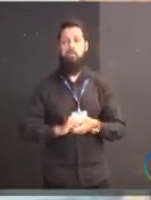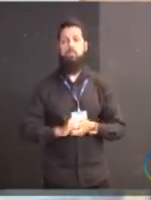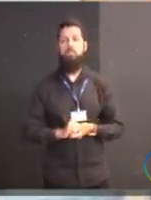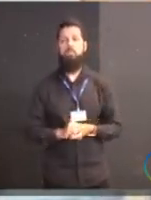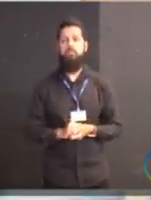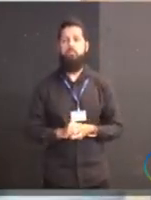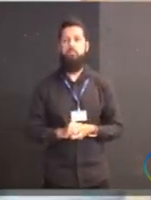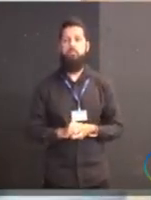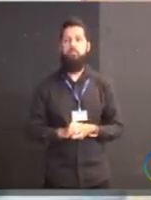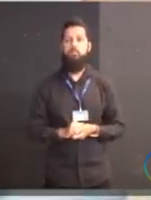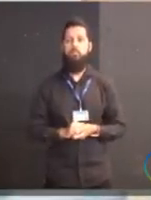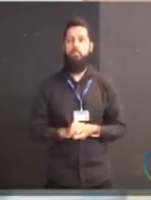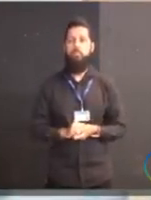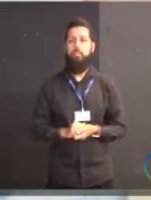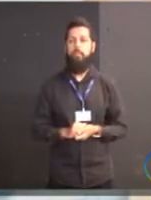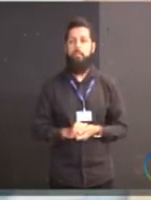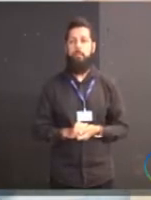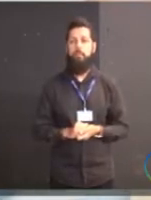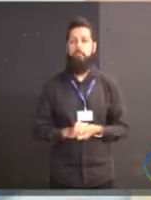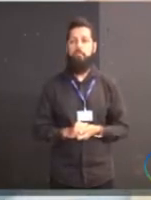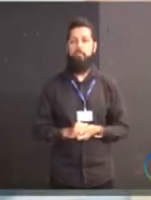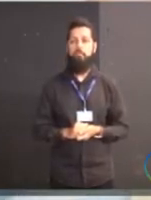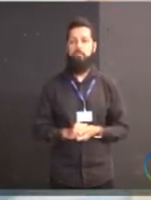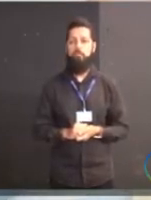Jesus Cristo. Encontramos a